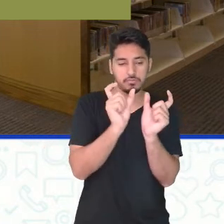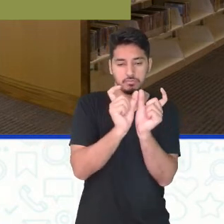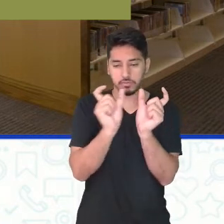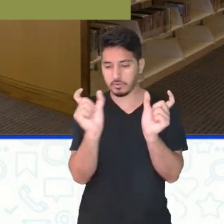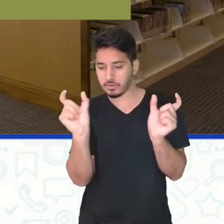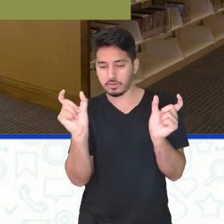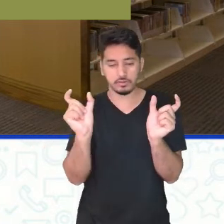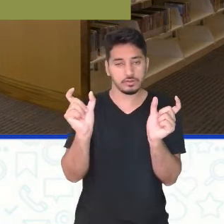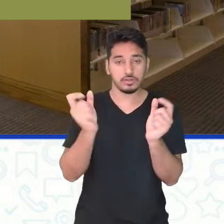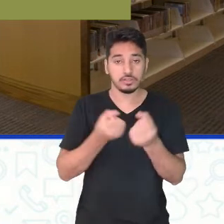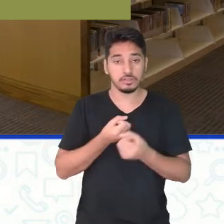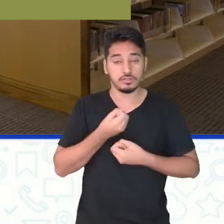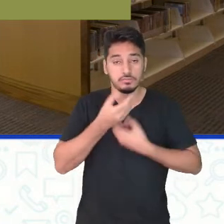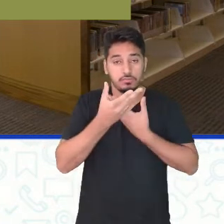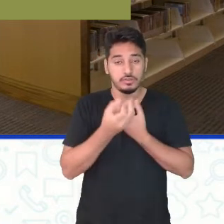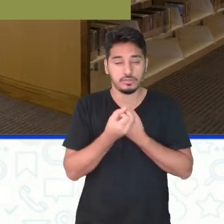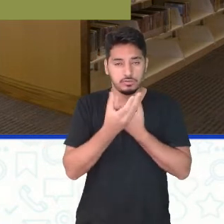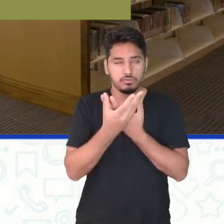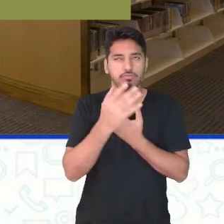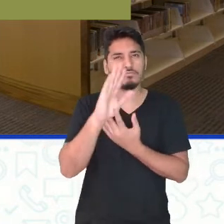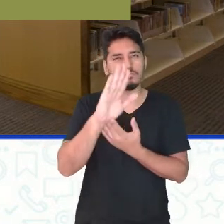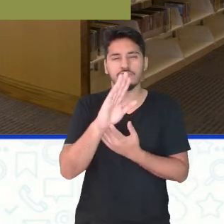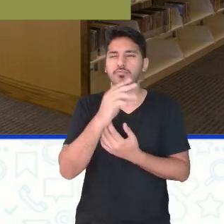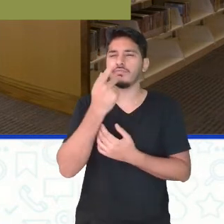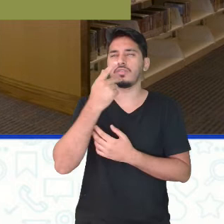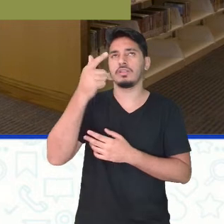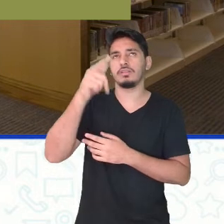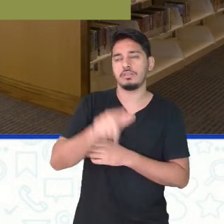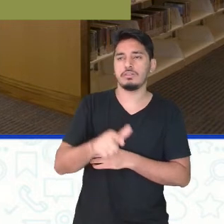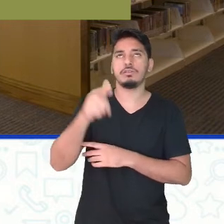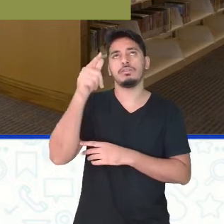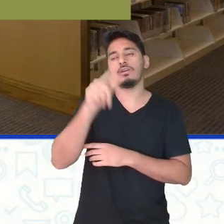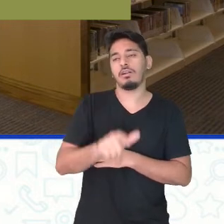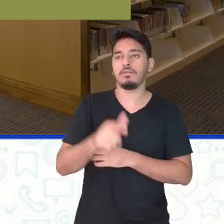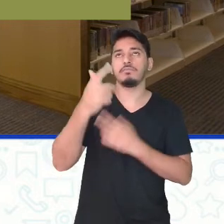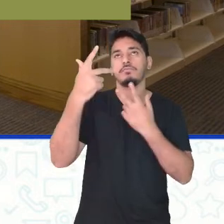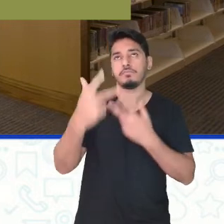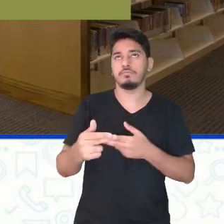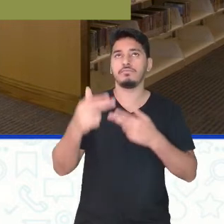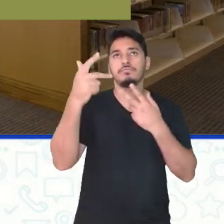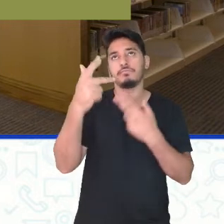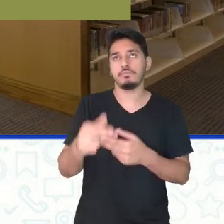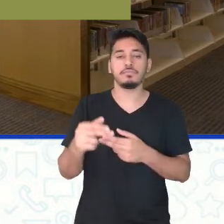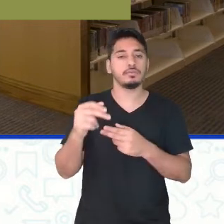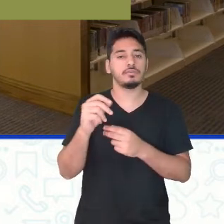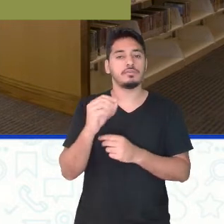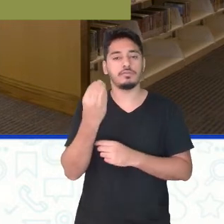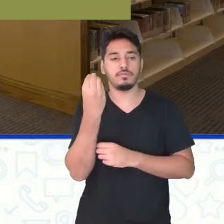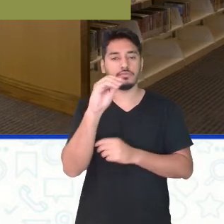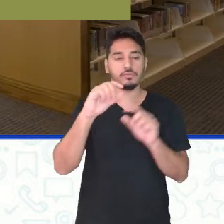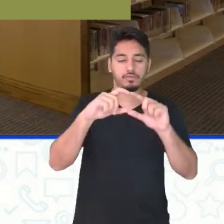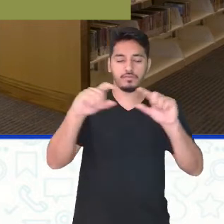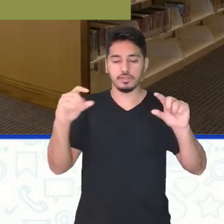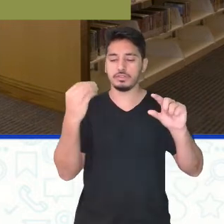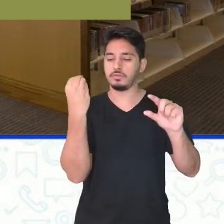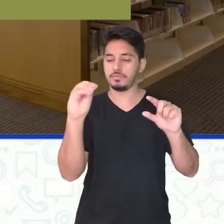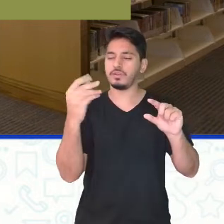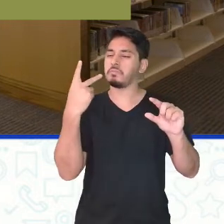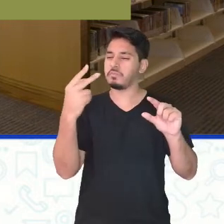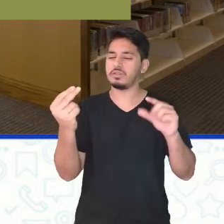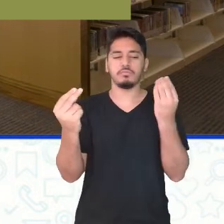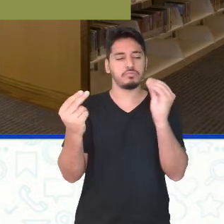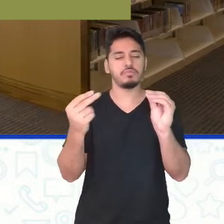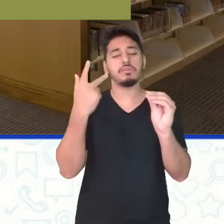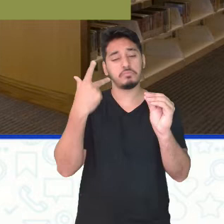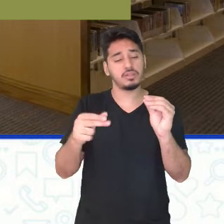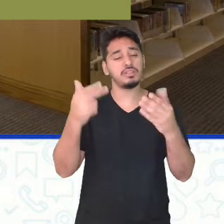expressões. Para que a gente não fique repetindo sempre as mesmas expressões dentro de uma frase, dentro de um período, dentro